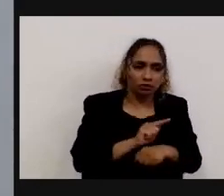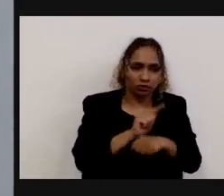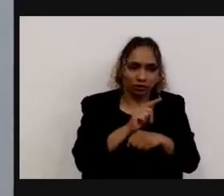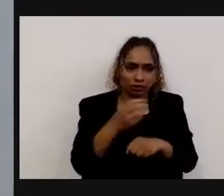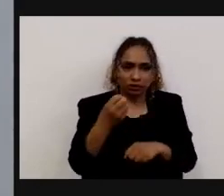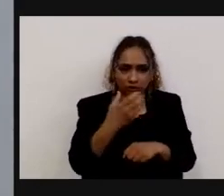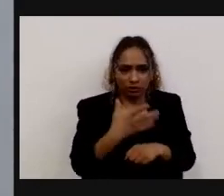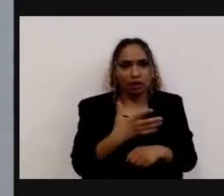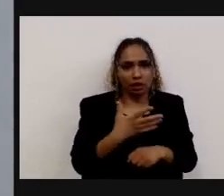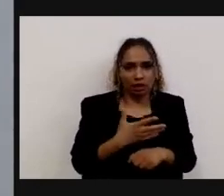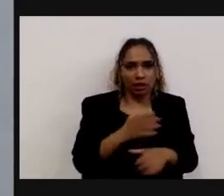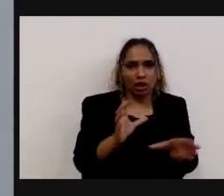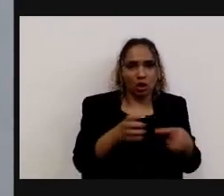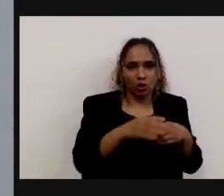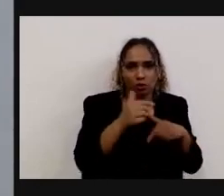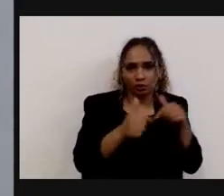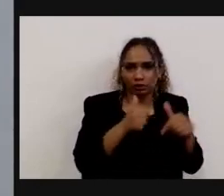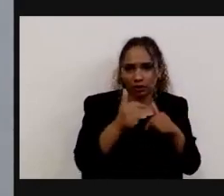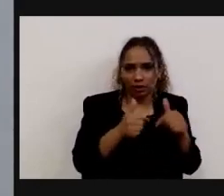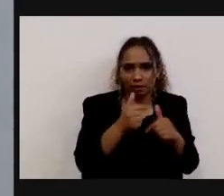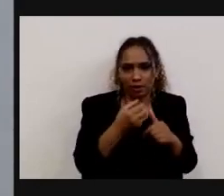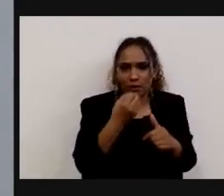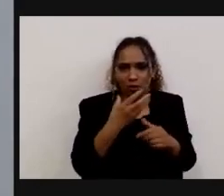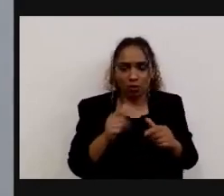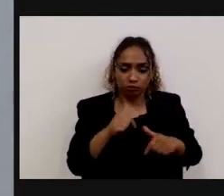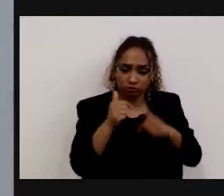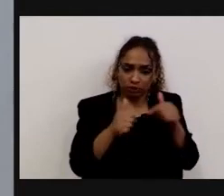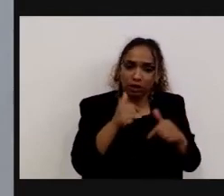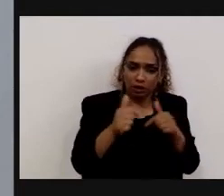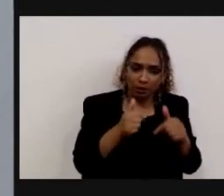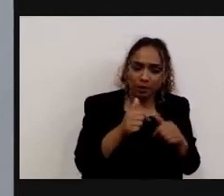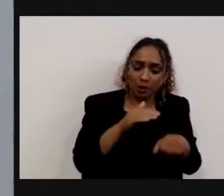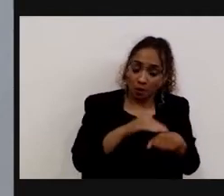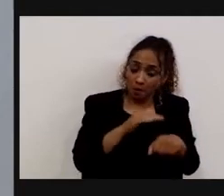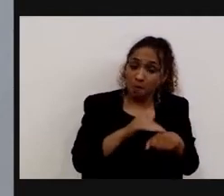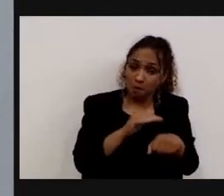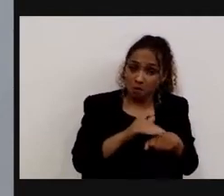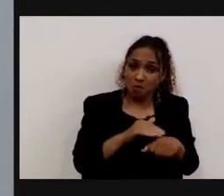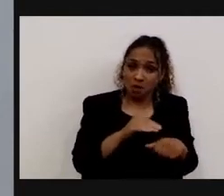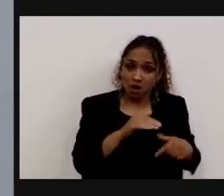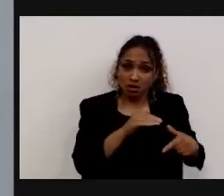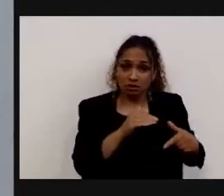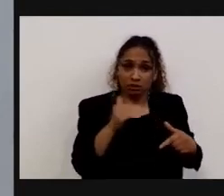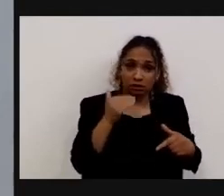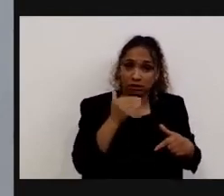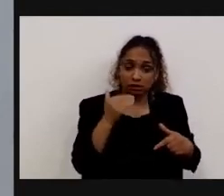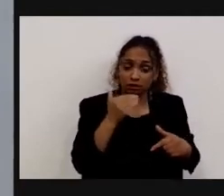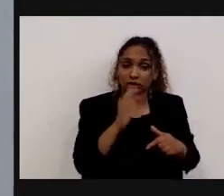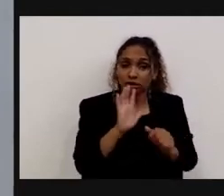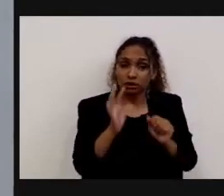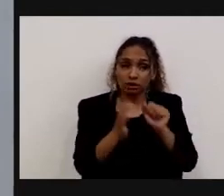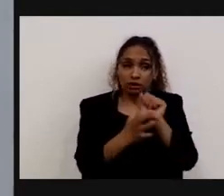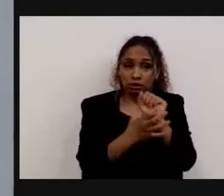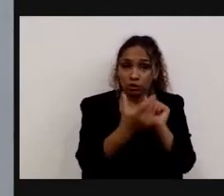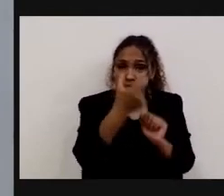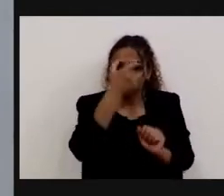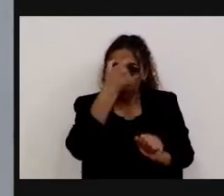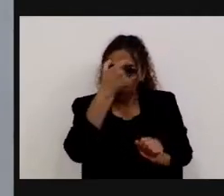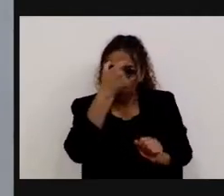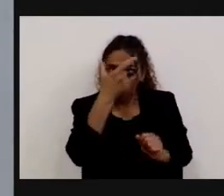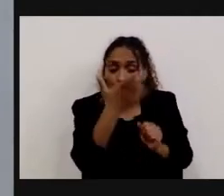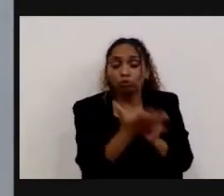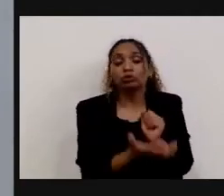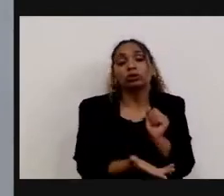equipes que trabalham muito que tem boas entregas normalmente tem mais conflitos conflito quer dizer que você tem segurança psicológica